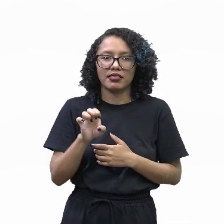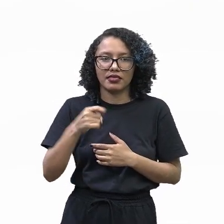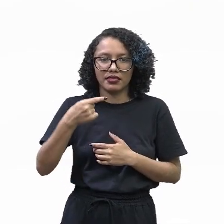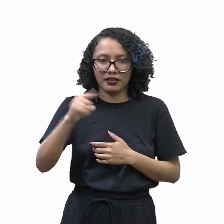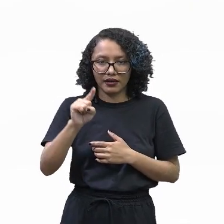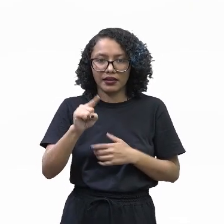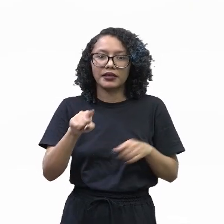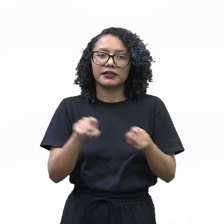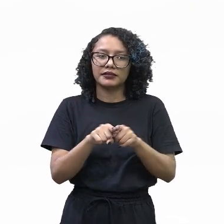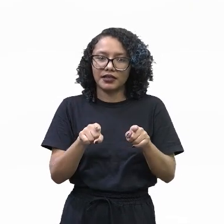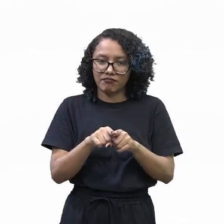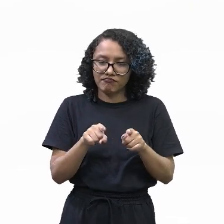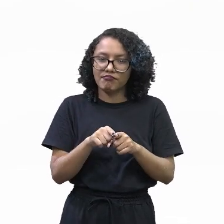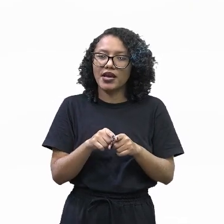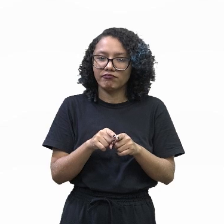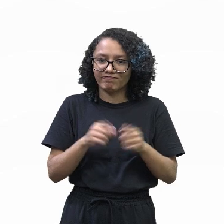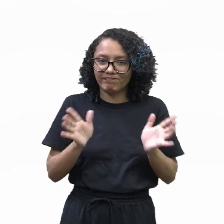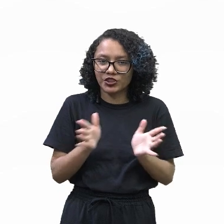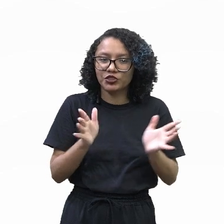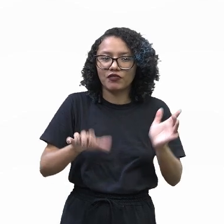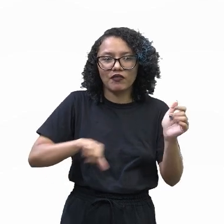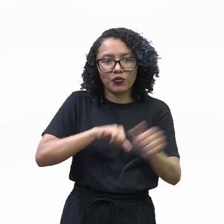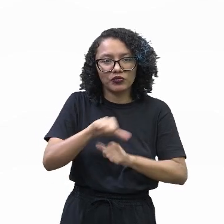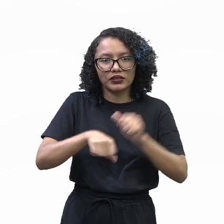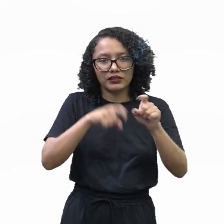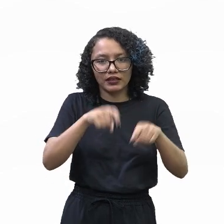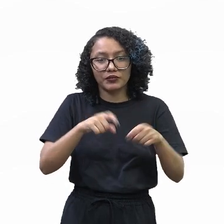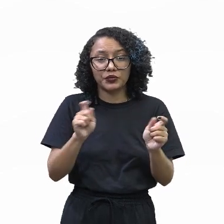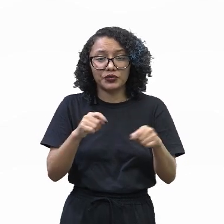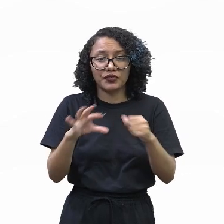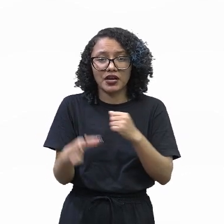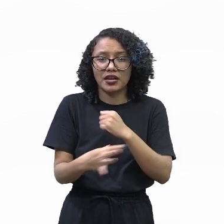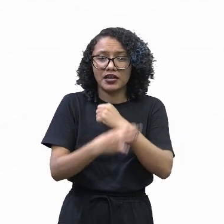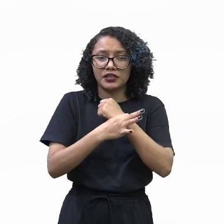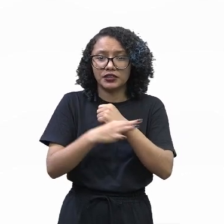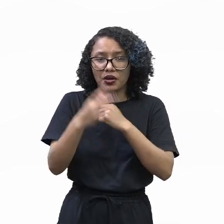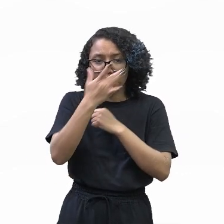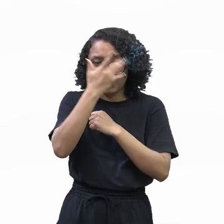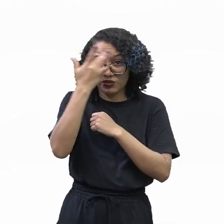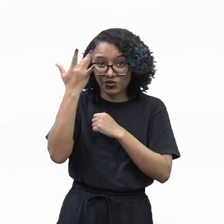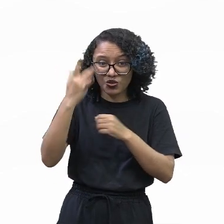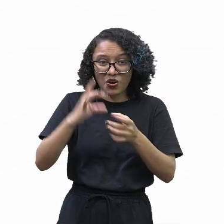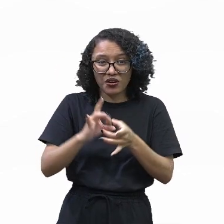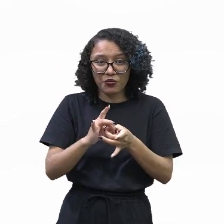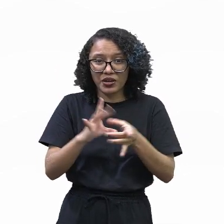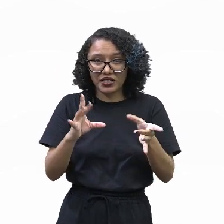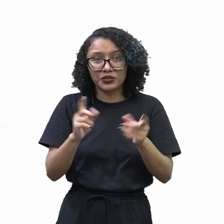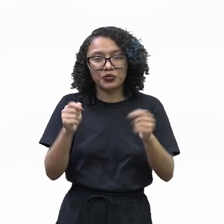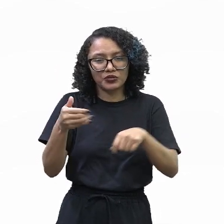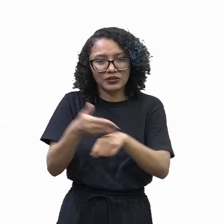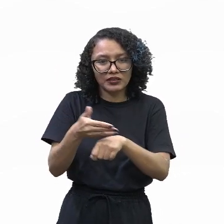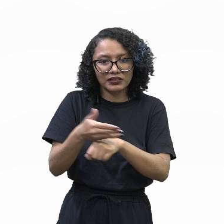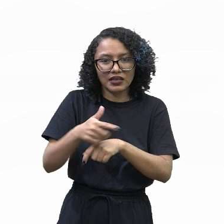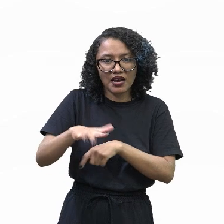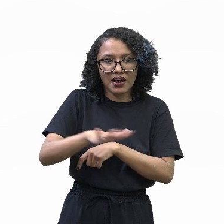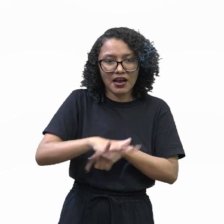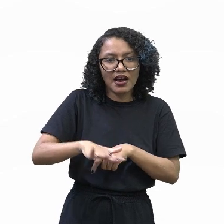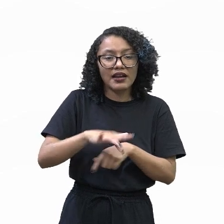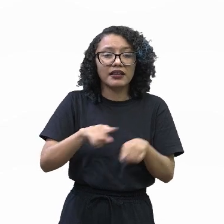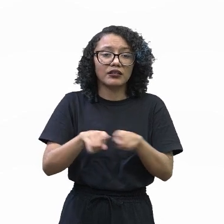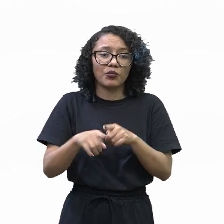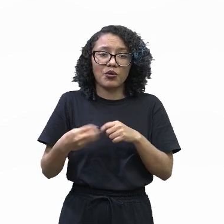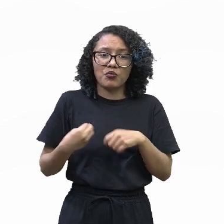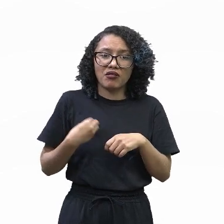reformas agrárias para garantir que os libertos tivessem acesso à terra e condições de vida dignas após